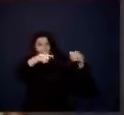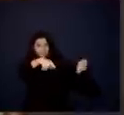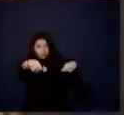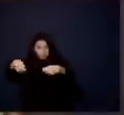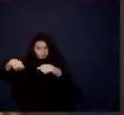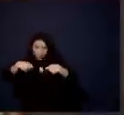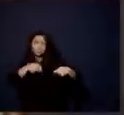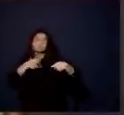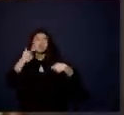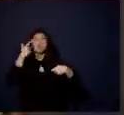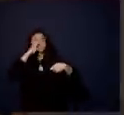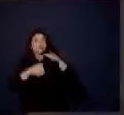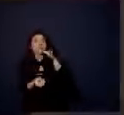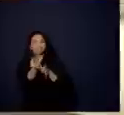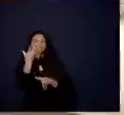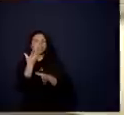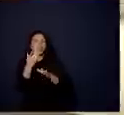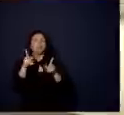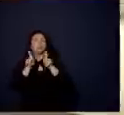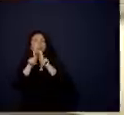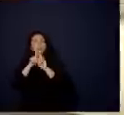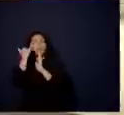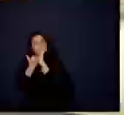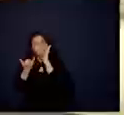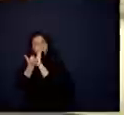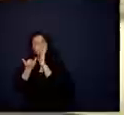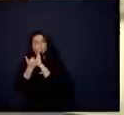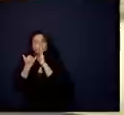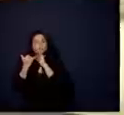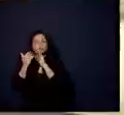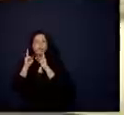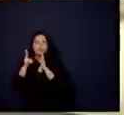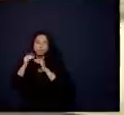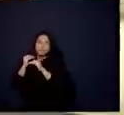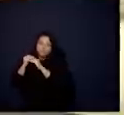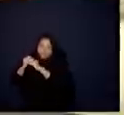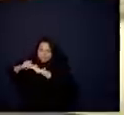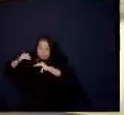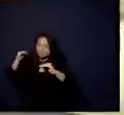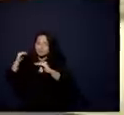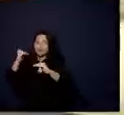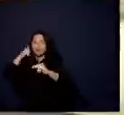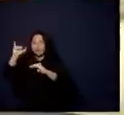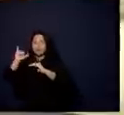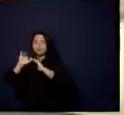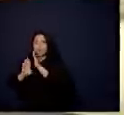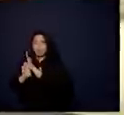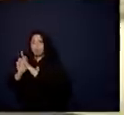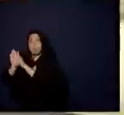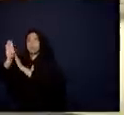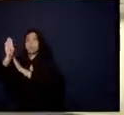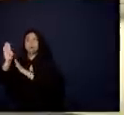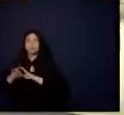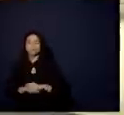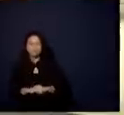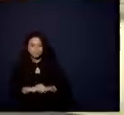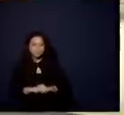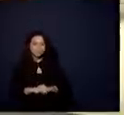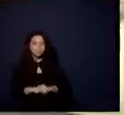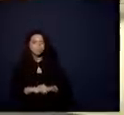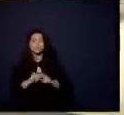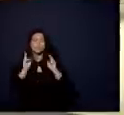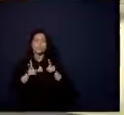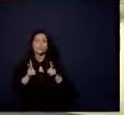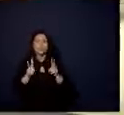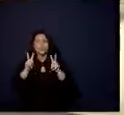o fiscal em ordem legal obrigado Gustavo Bernardo é um dos temas mais importantes do Brasil quando se fala em reforma